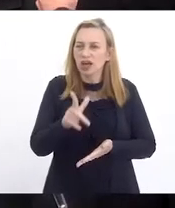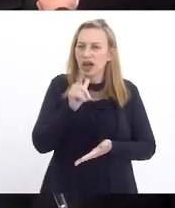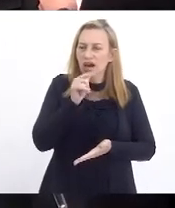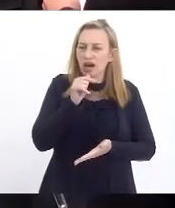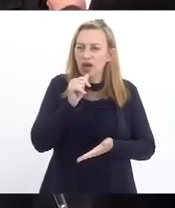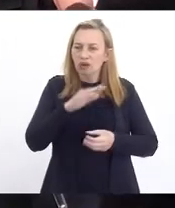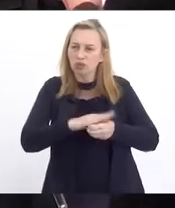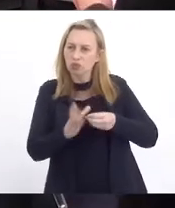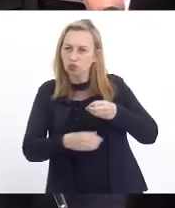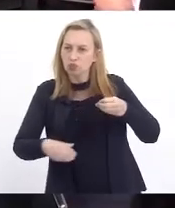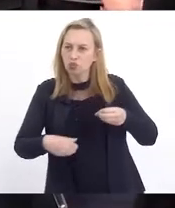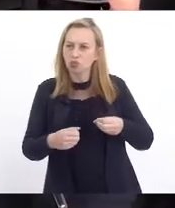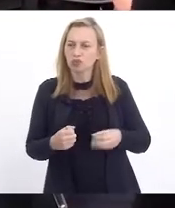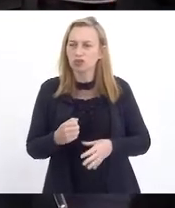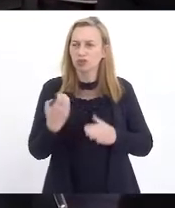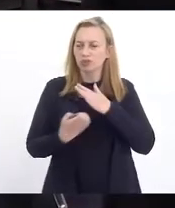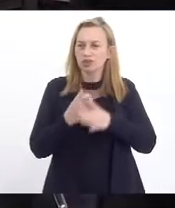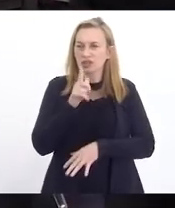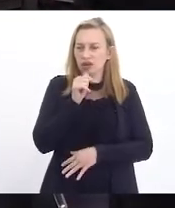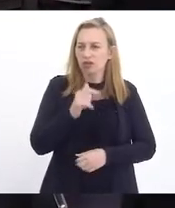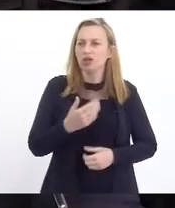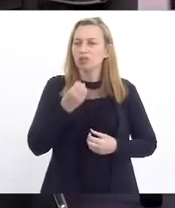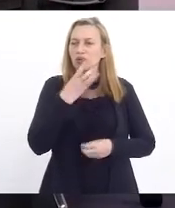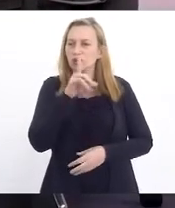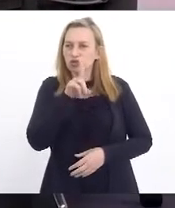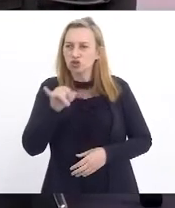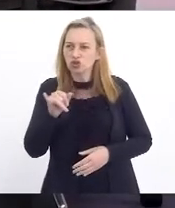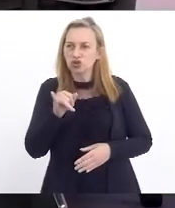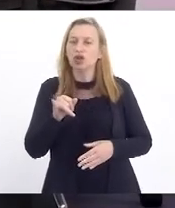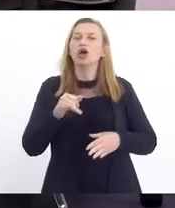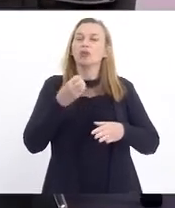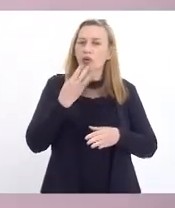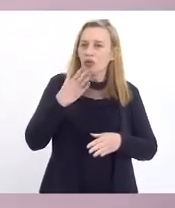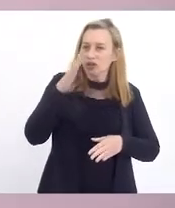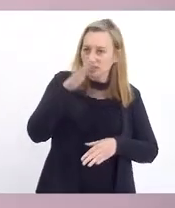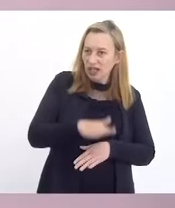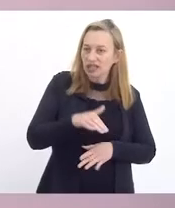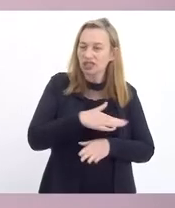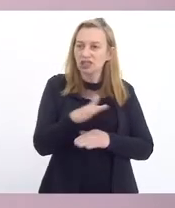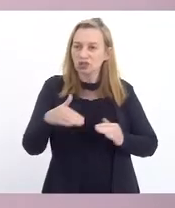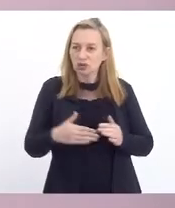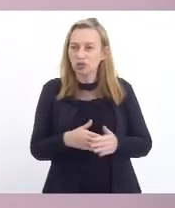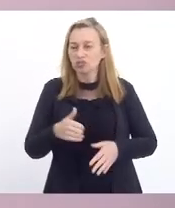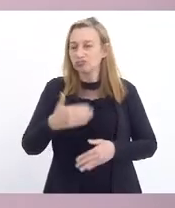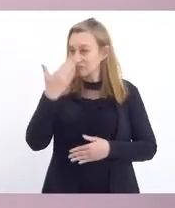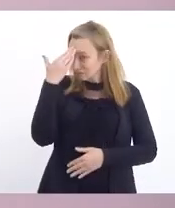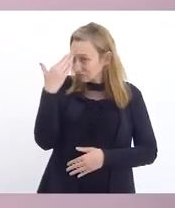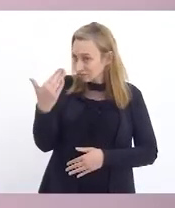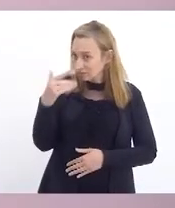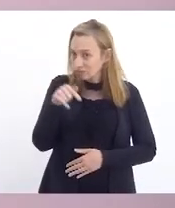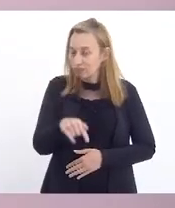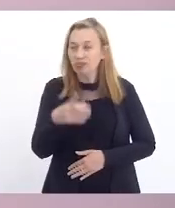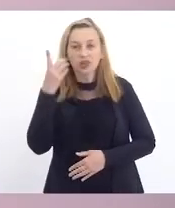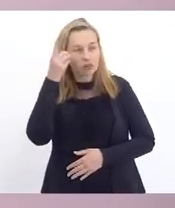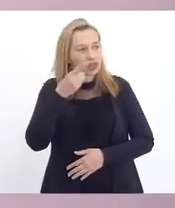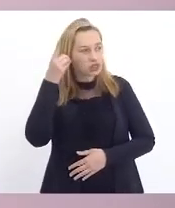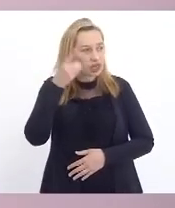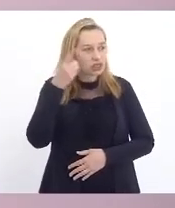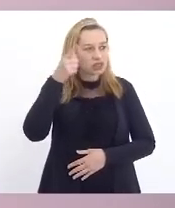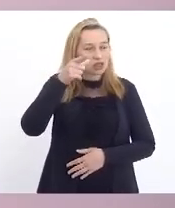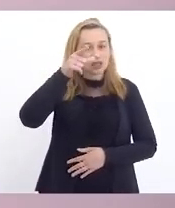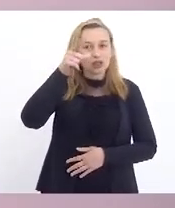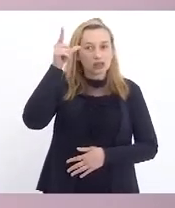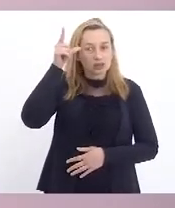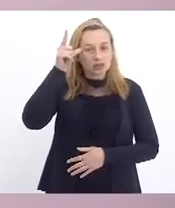SEDAE. Bem, bom dia, boa tarde a todos. Primeiramente, agradeço aqui a deputada Lucinha,